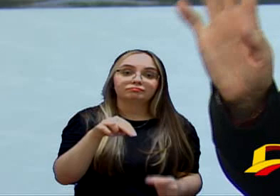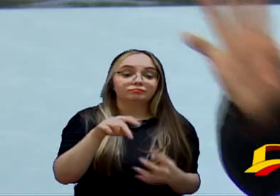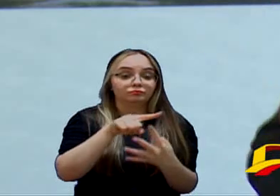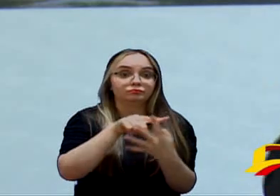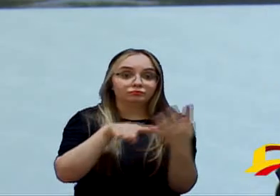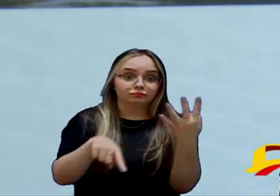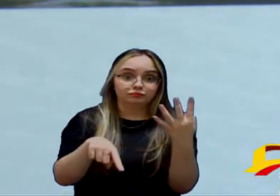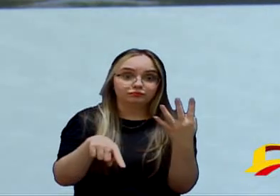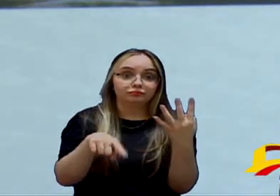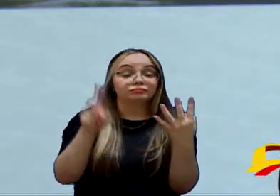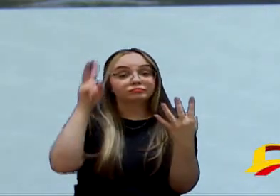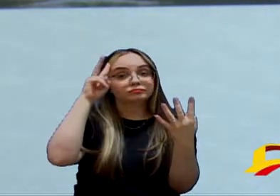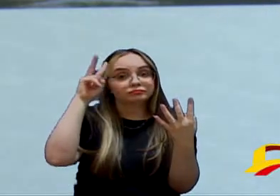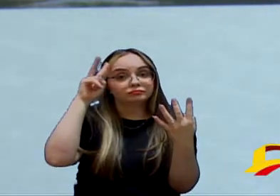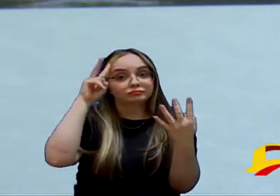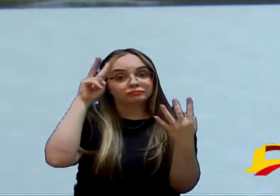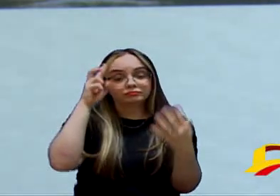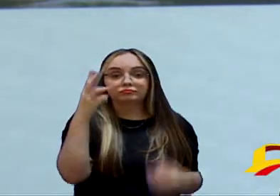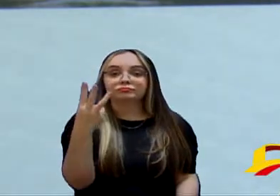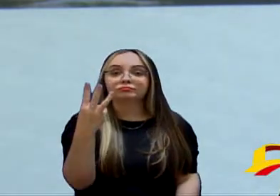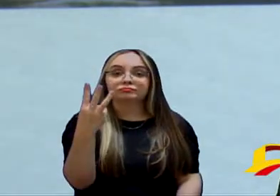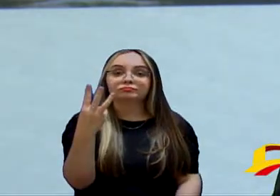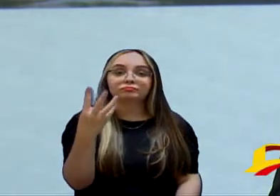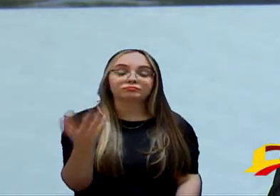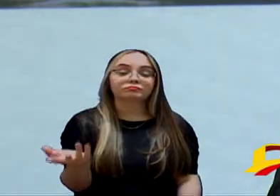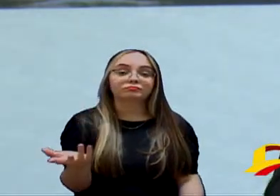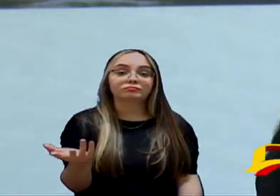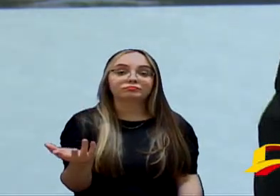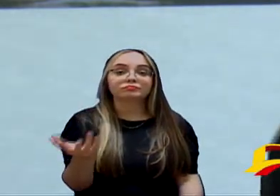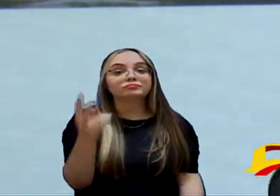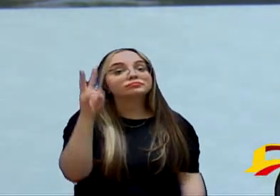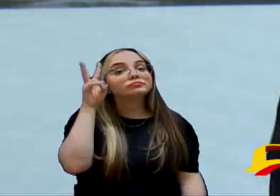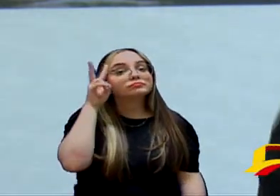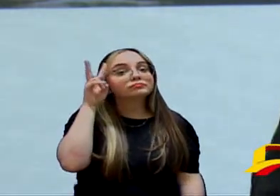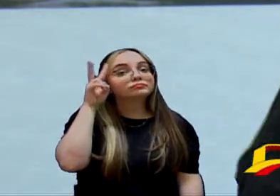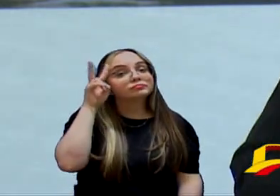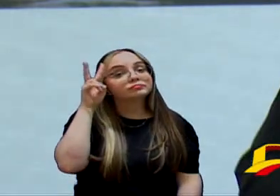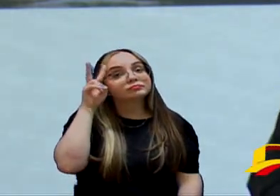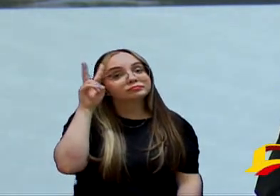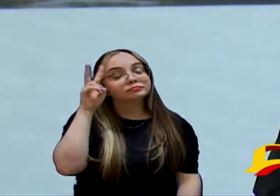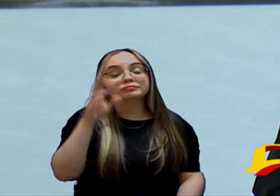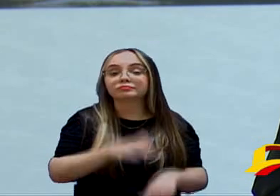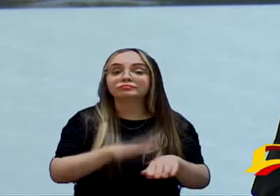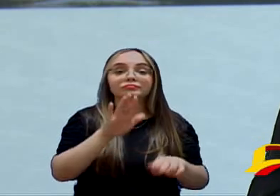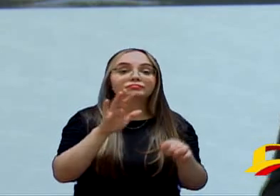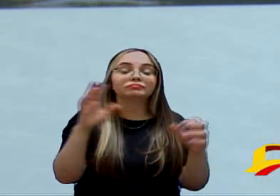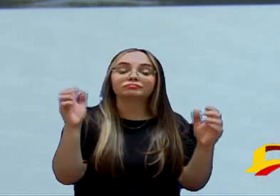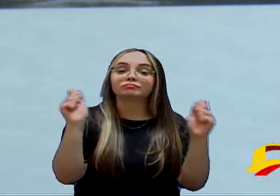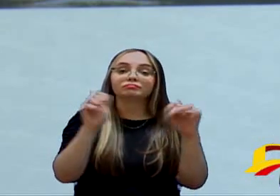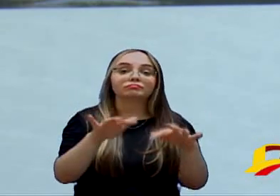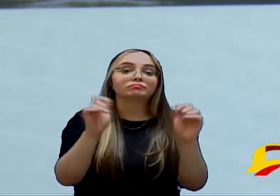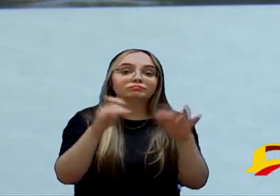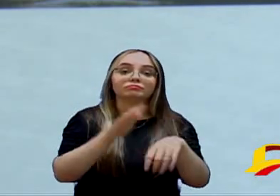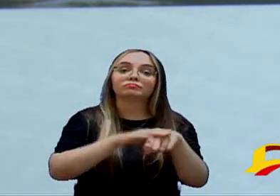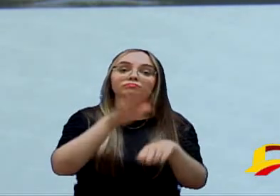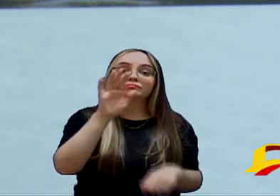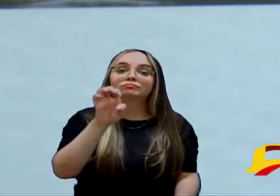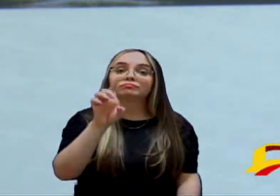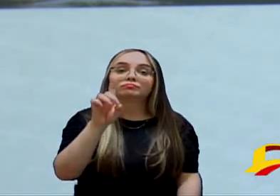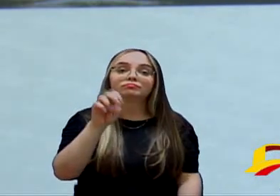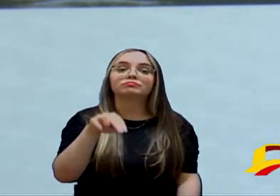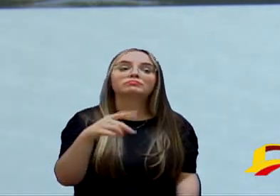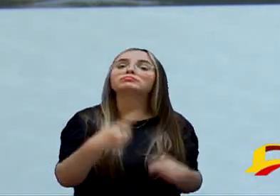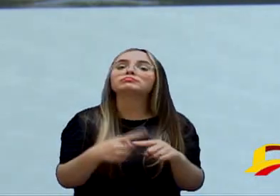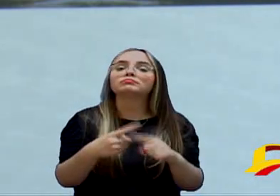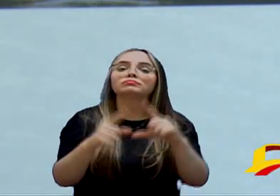que atende cai para três segunda-feira Vereador é o dia mais movimento e daí o que que justifica